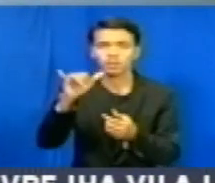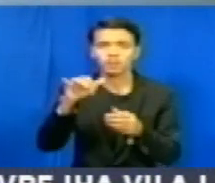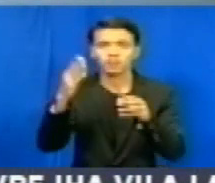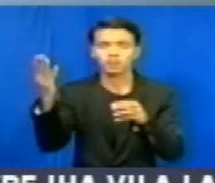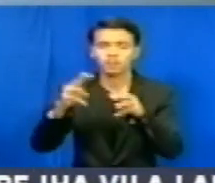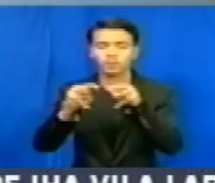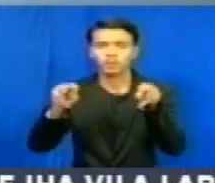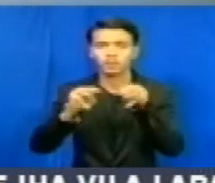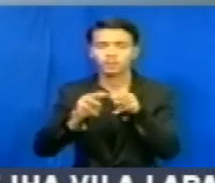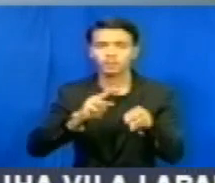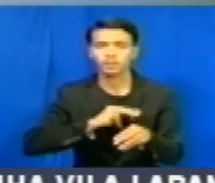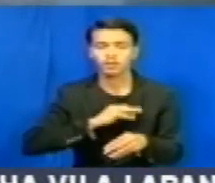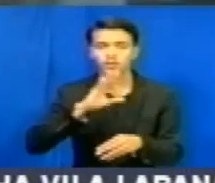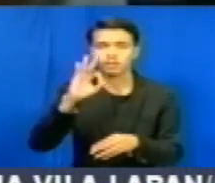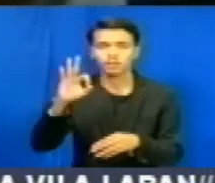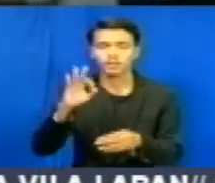municipio Manufahi.